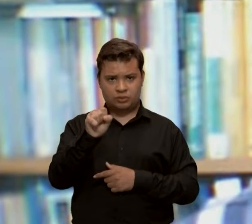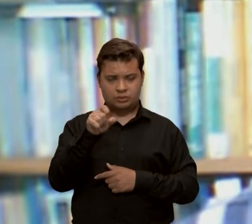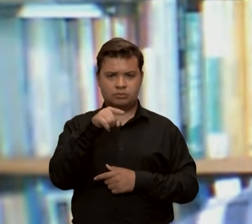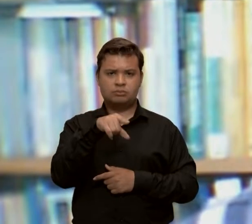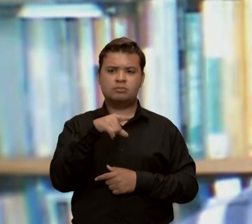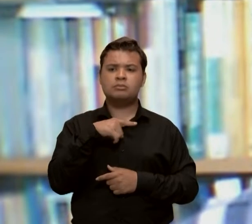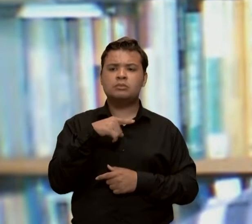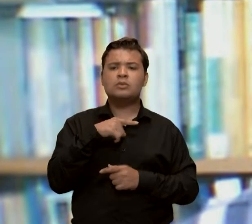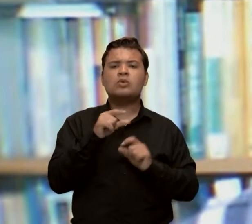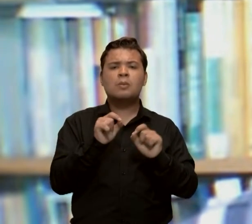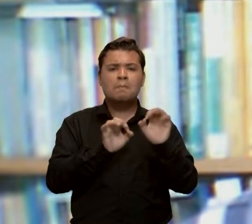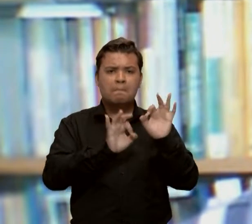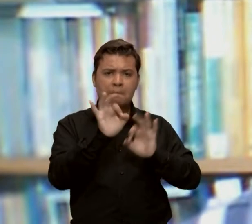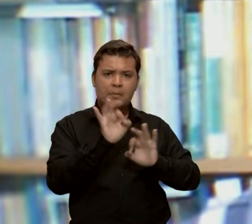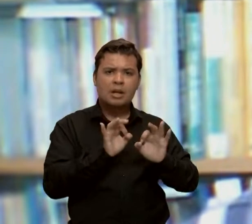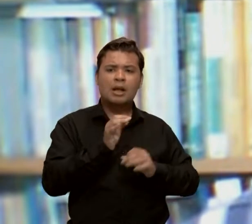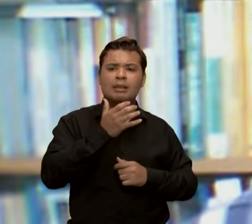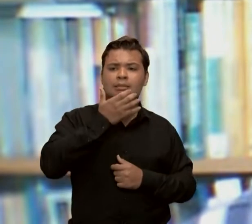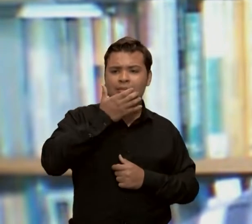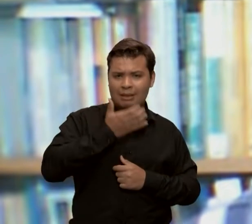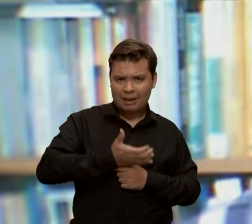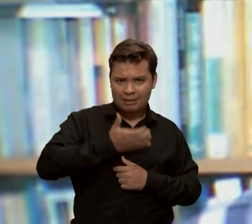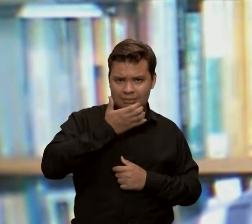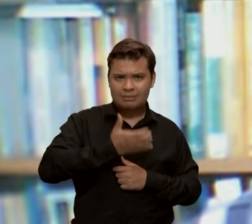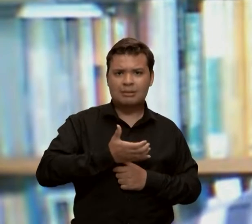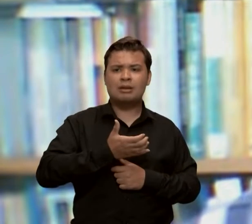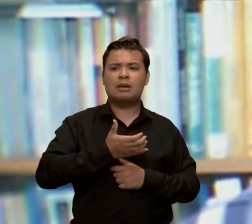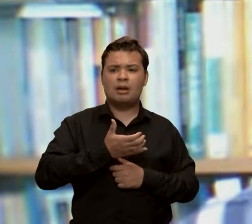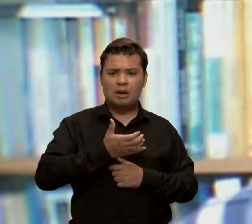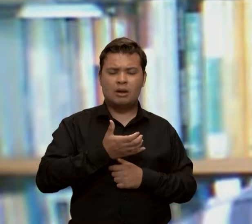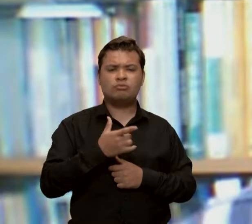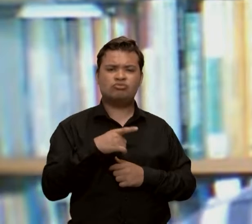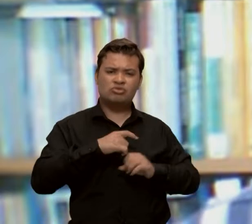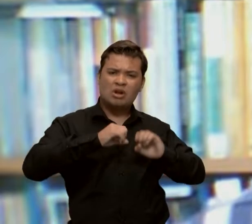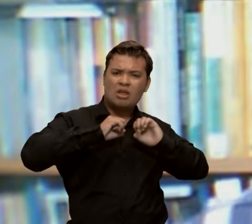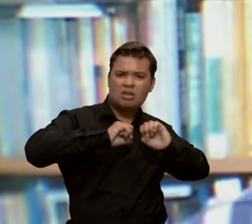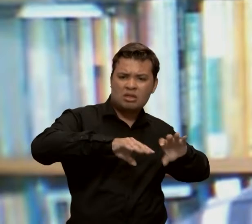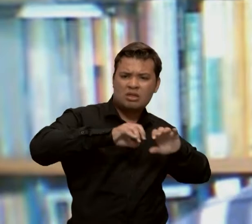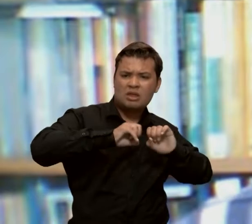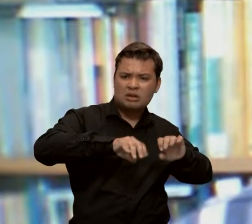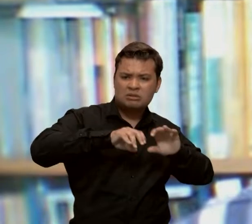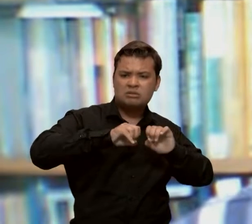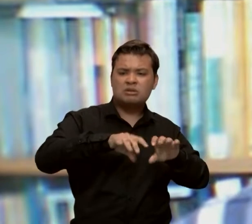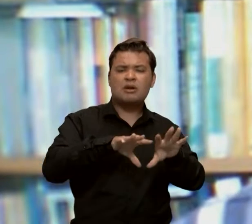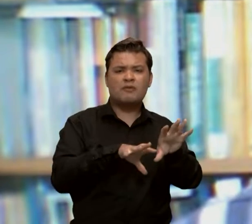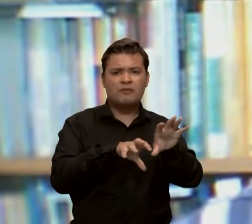para efeito da catequese, da formação inicial